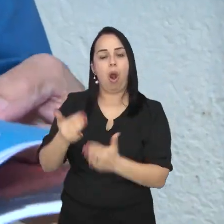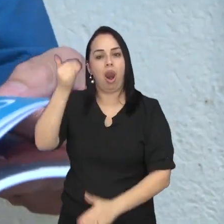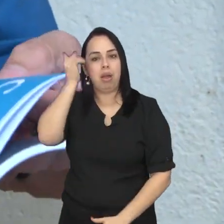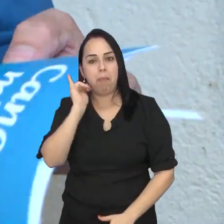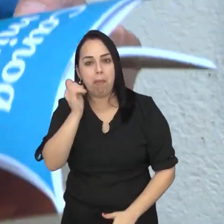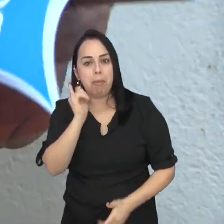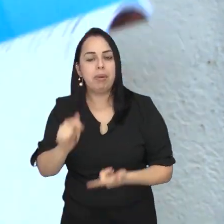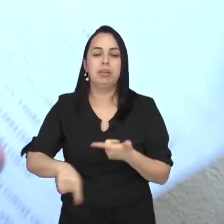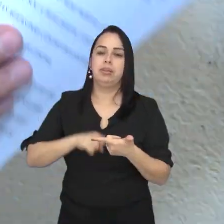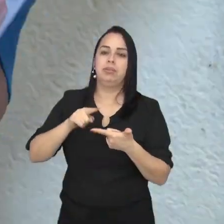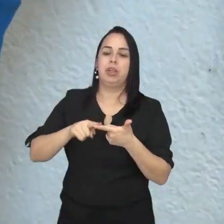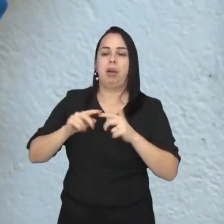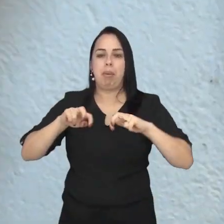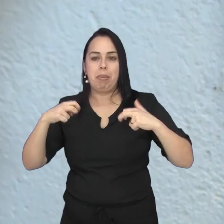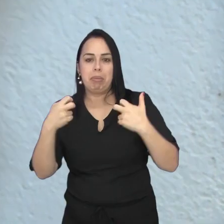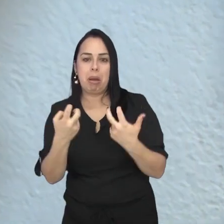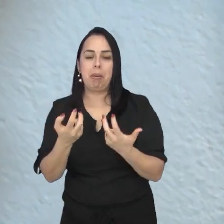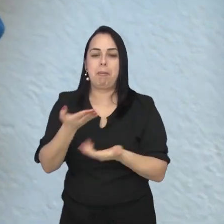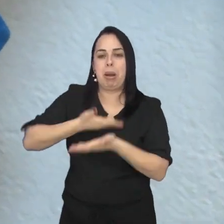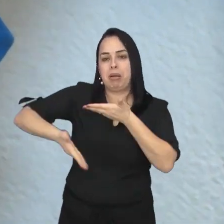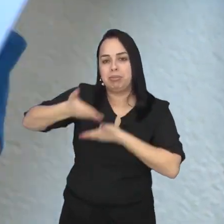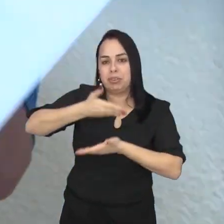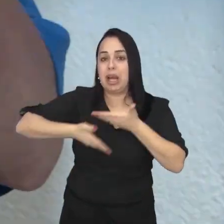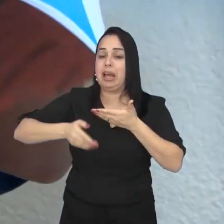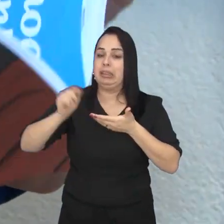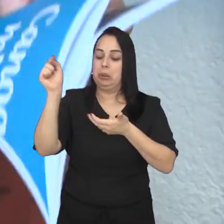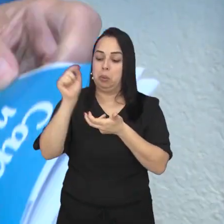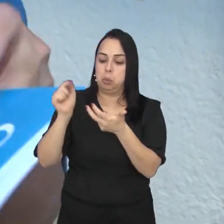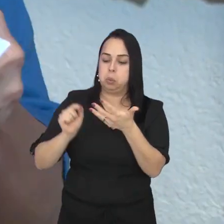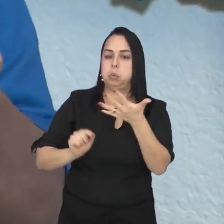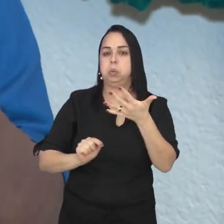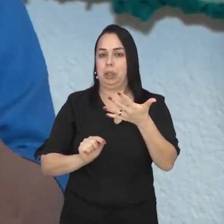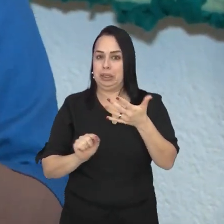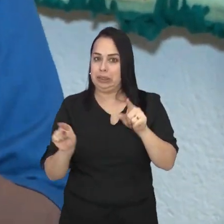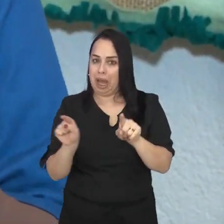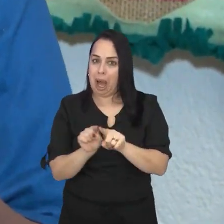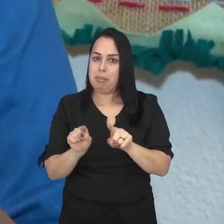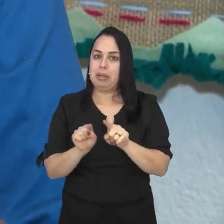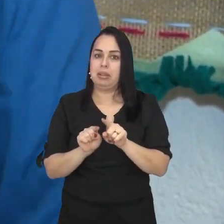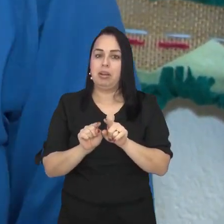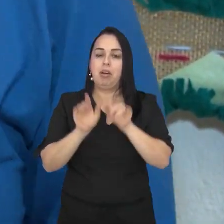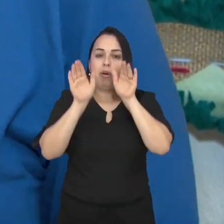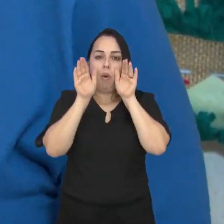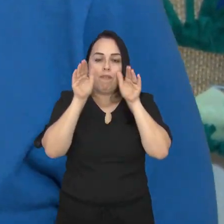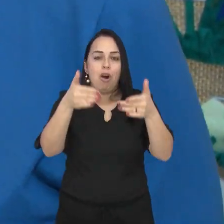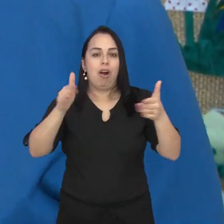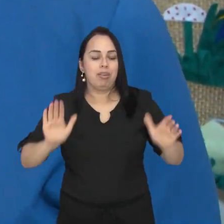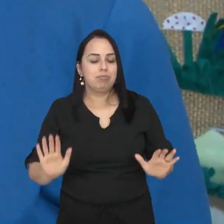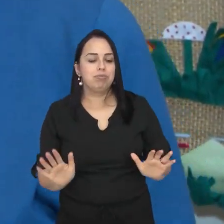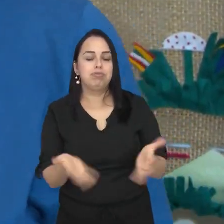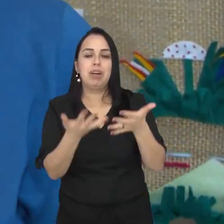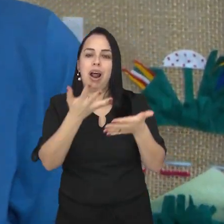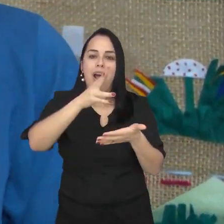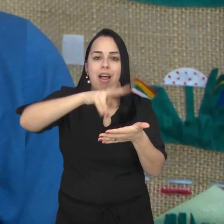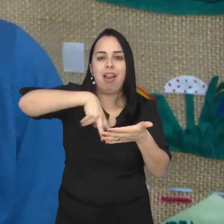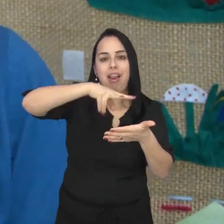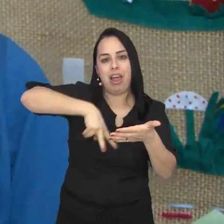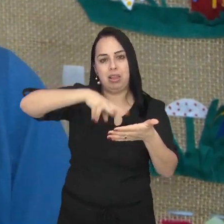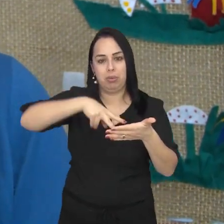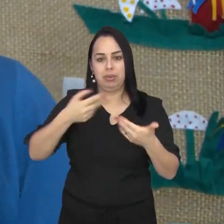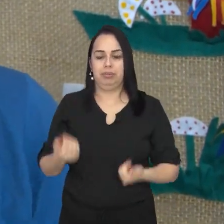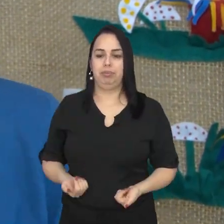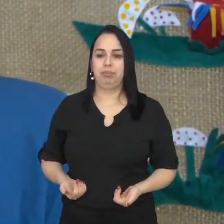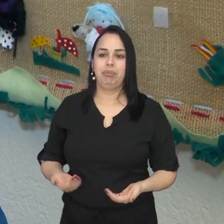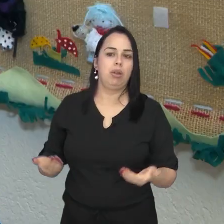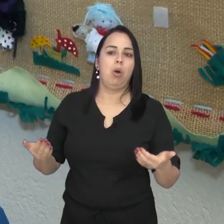com contação de histórias, rodas de conversas, entre outras atividades, tudo para o fomento da leitura em